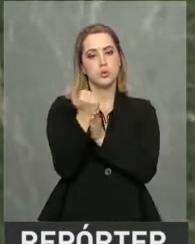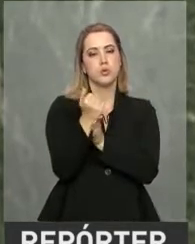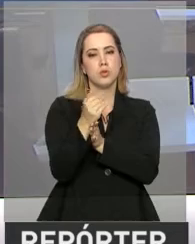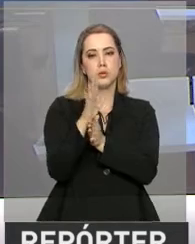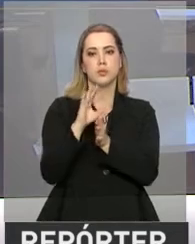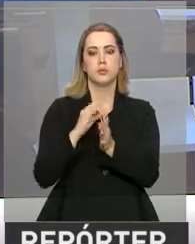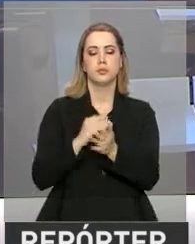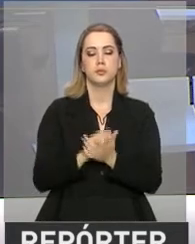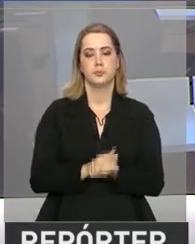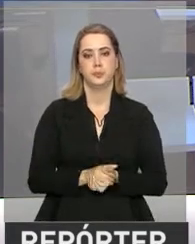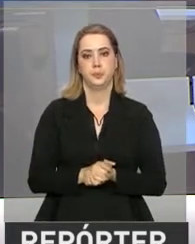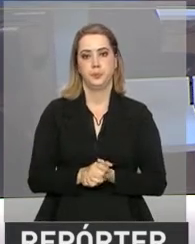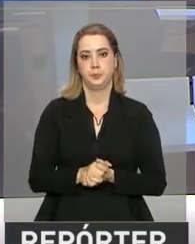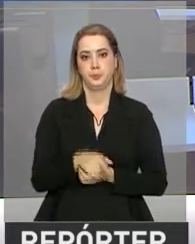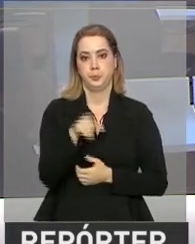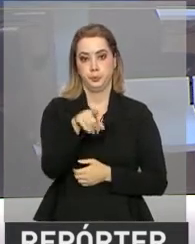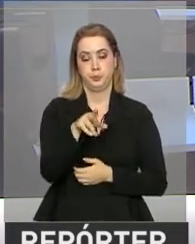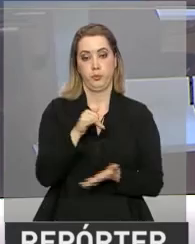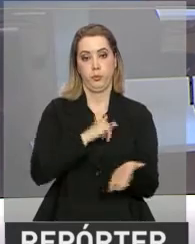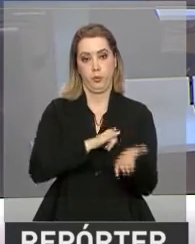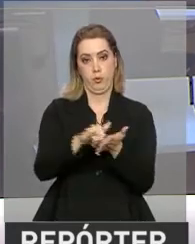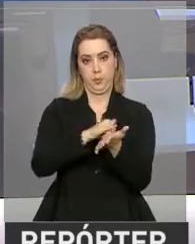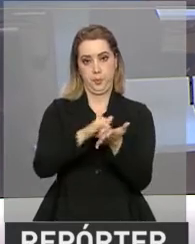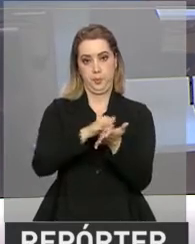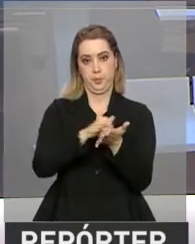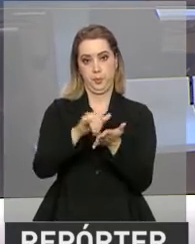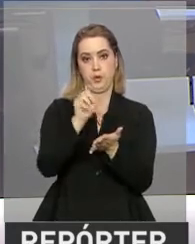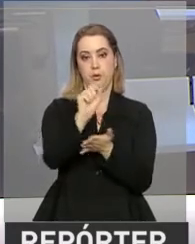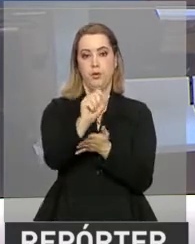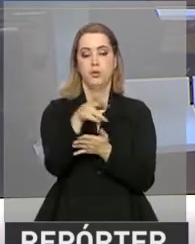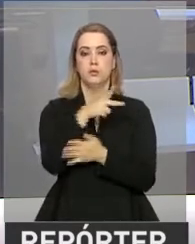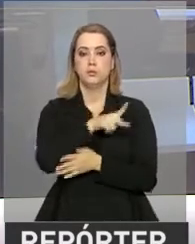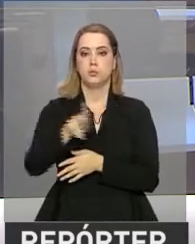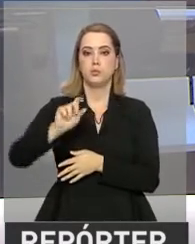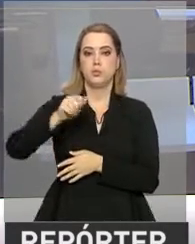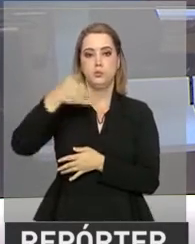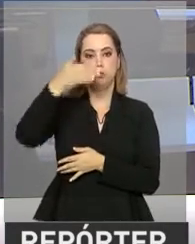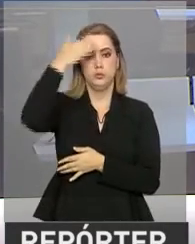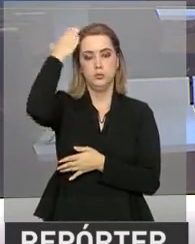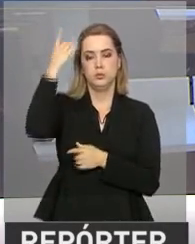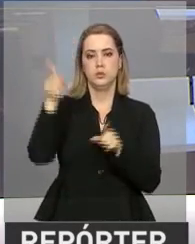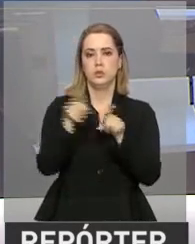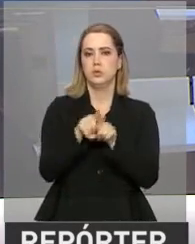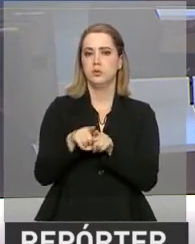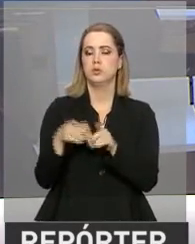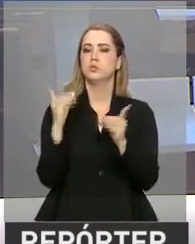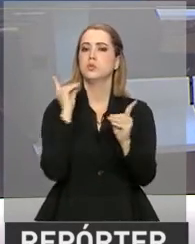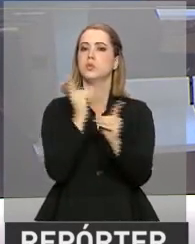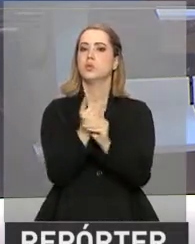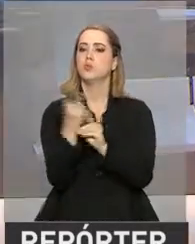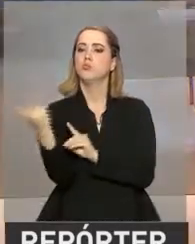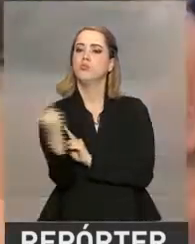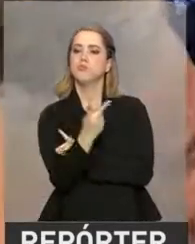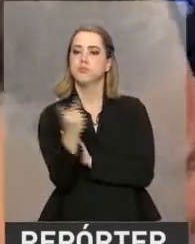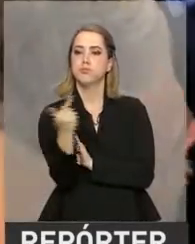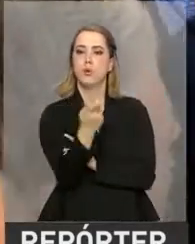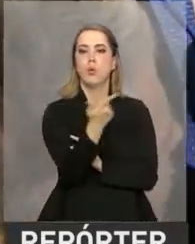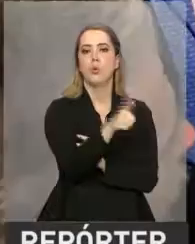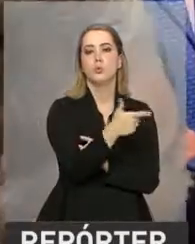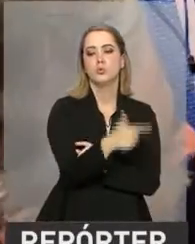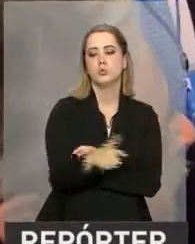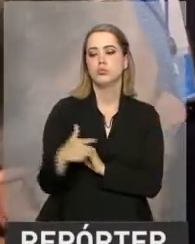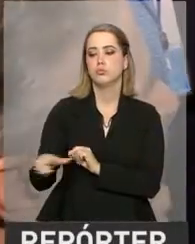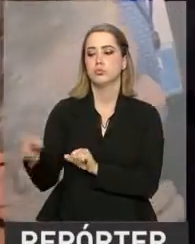desenhar-se. Em Nova York, o presidente Temer também tem encontros bilaterais com chefes de Estado. Hoje ele se encontrou